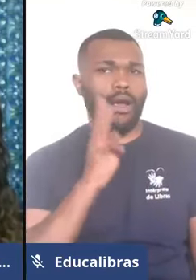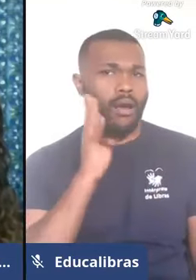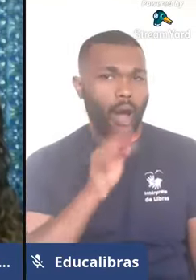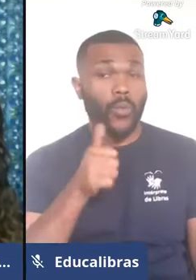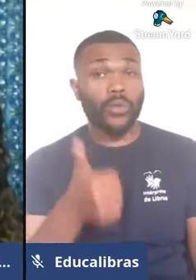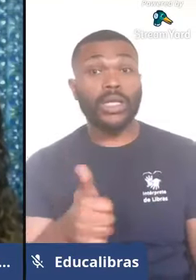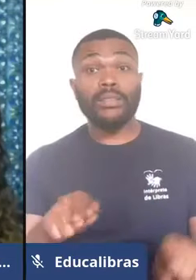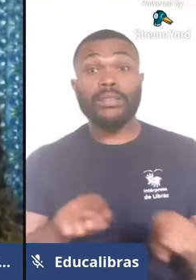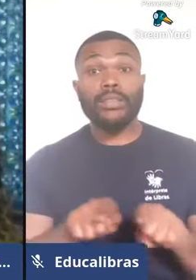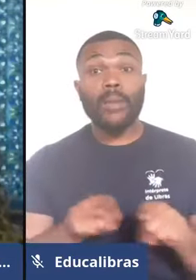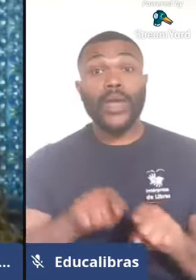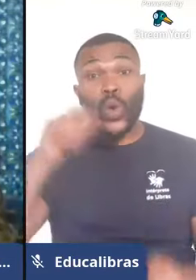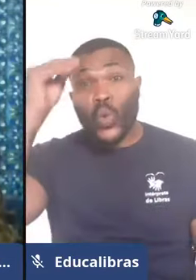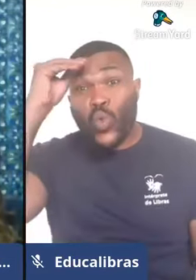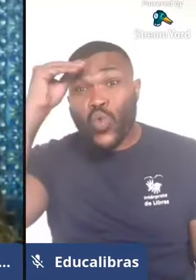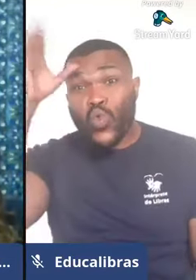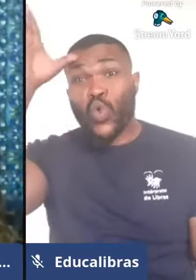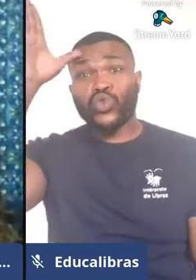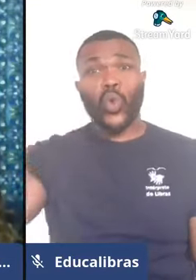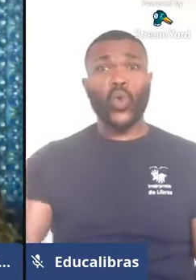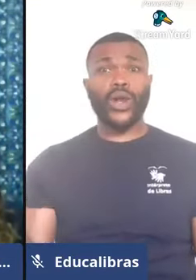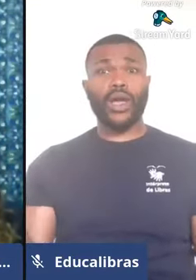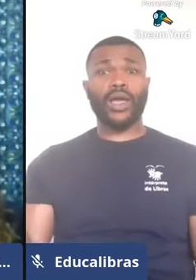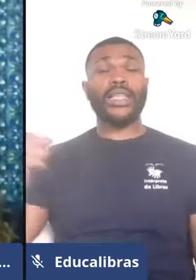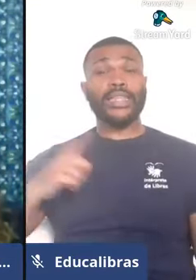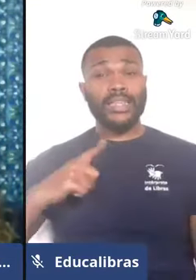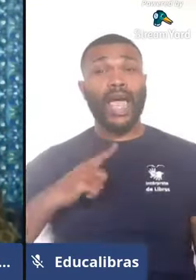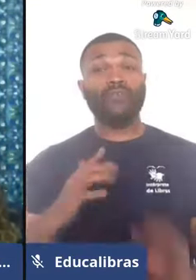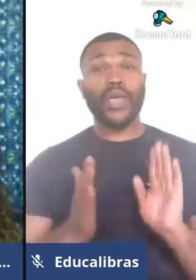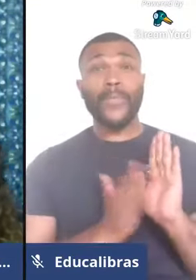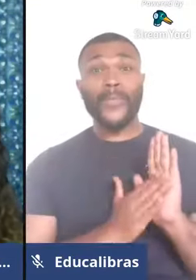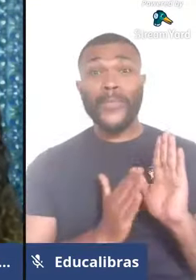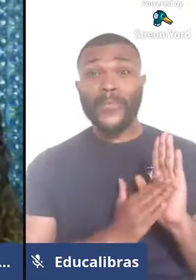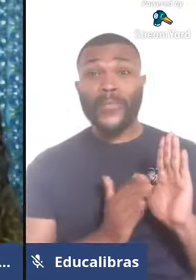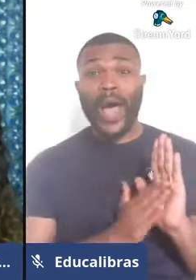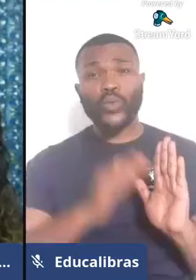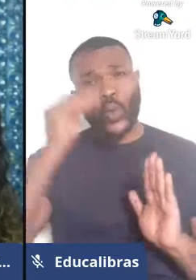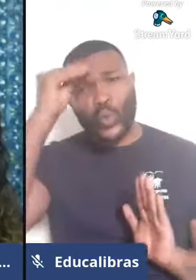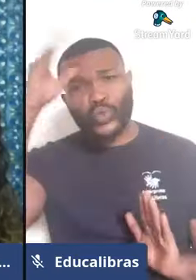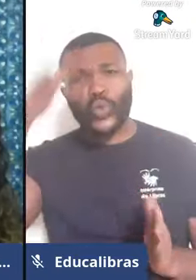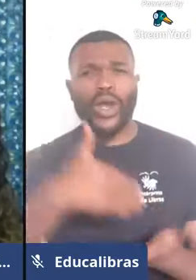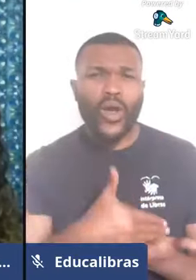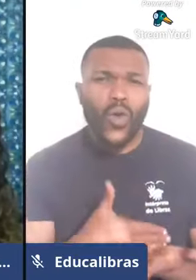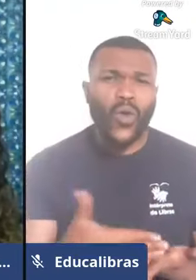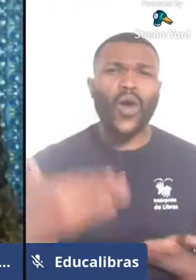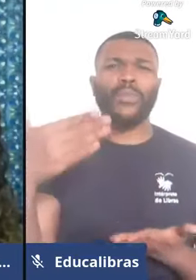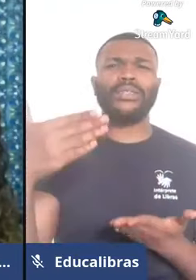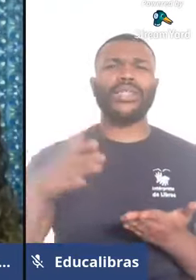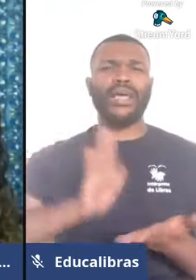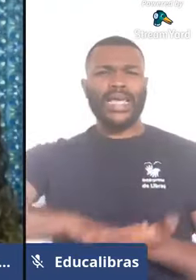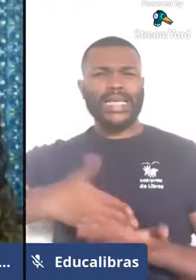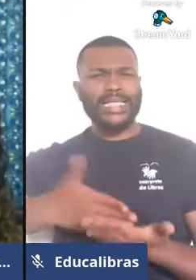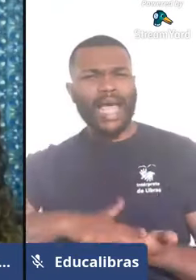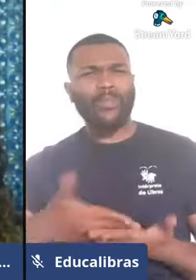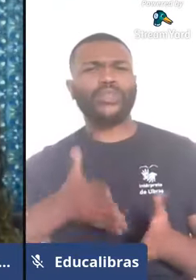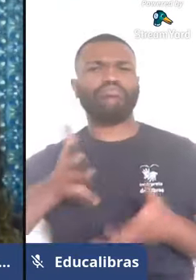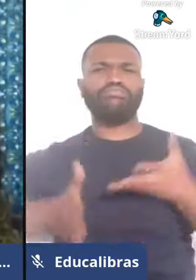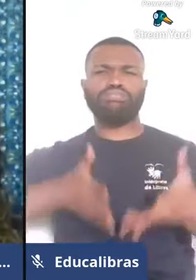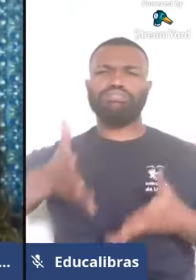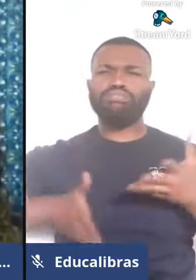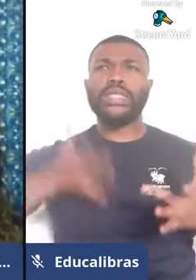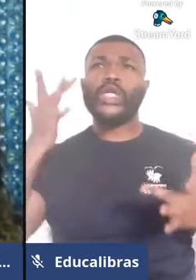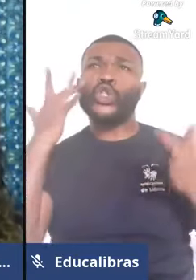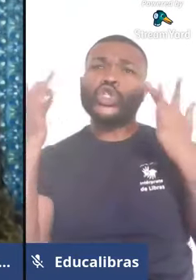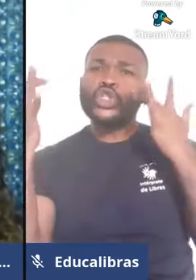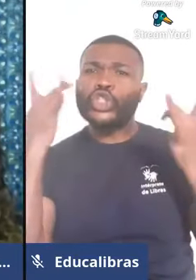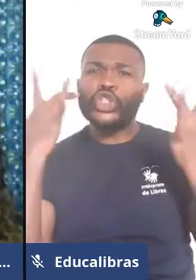cultura também, a gente teve muitas pautas com a questão cultural para introduzir o intérprete de Libras, né, nas peças de